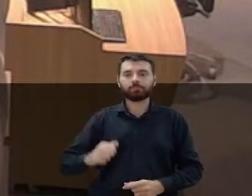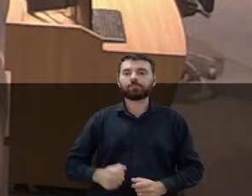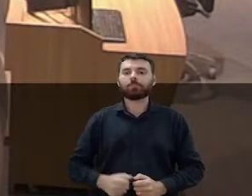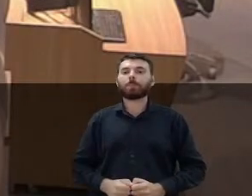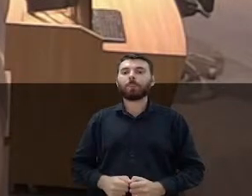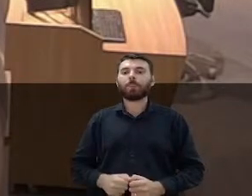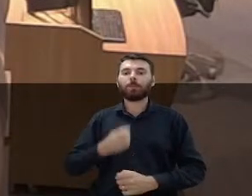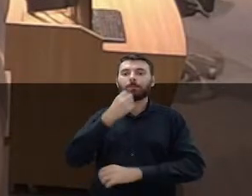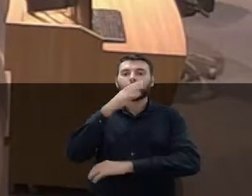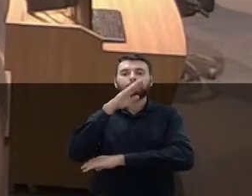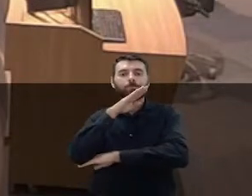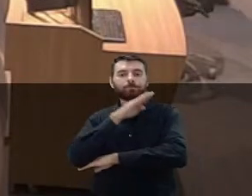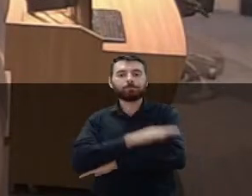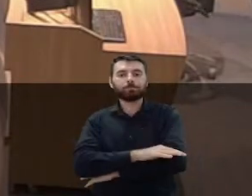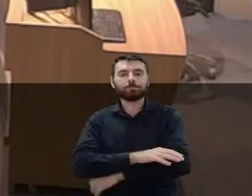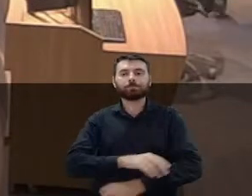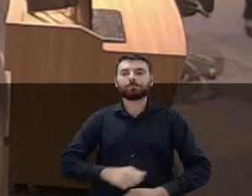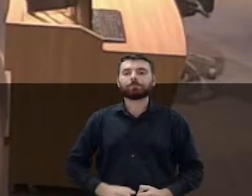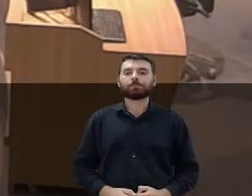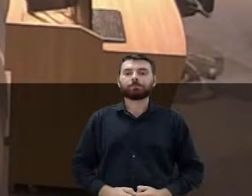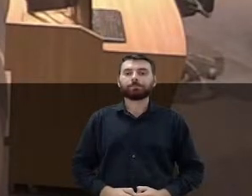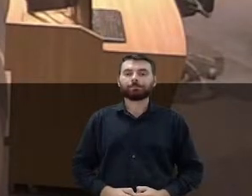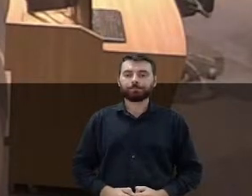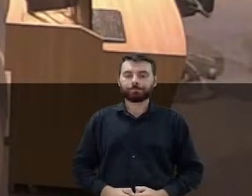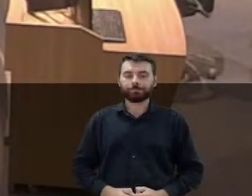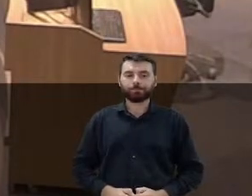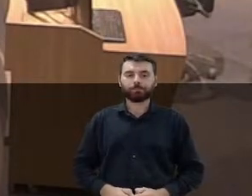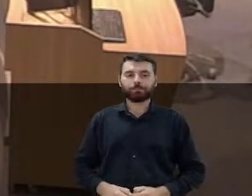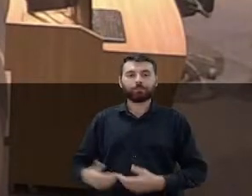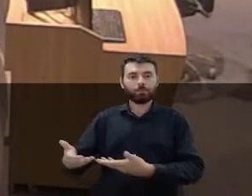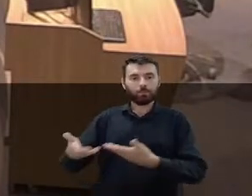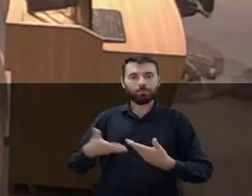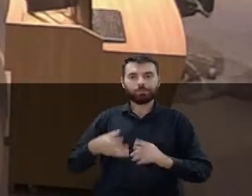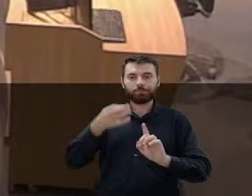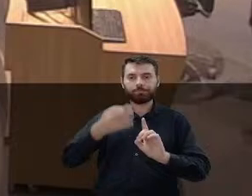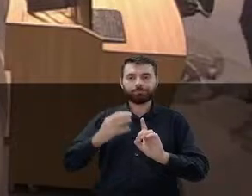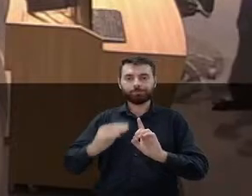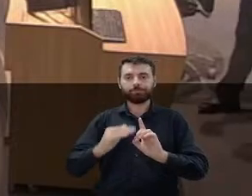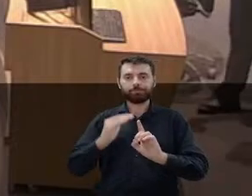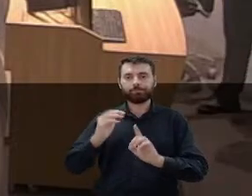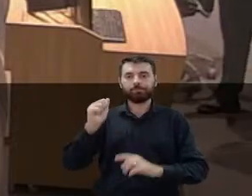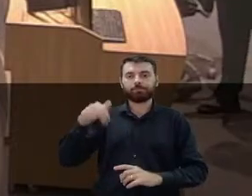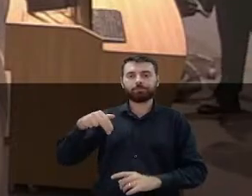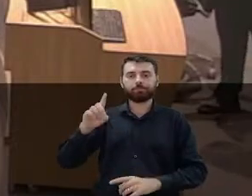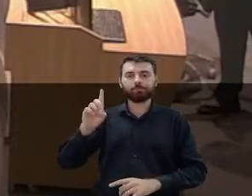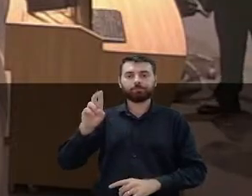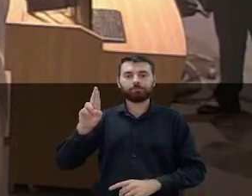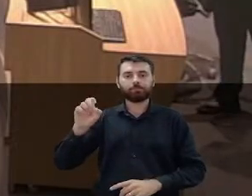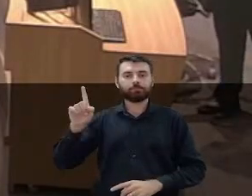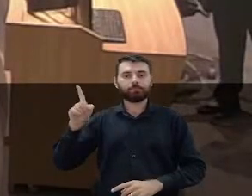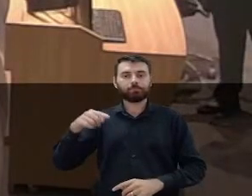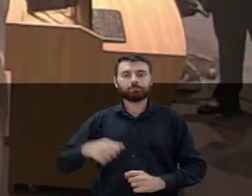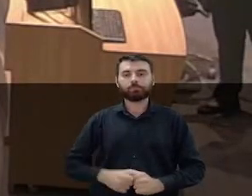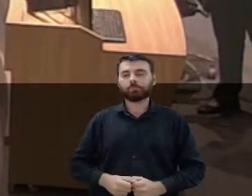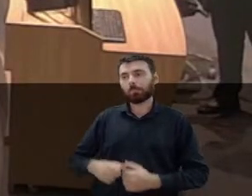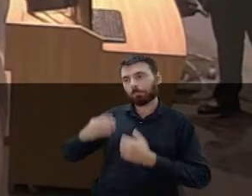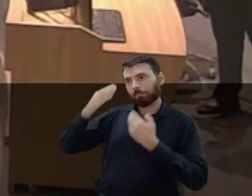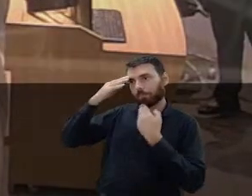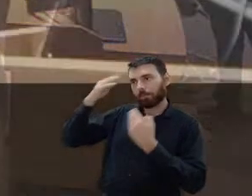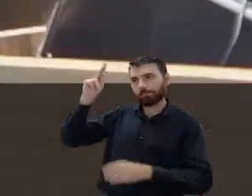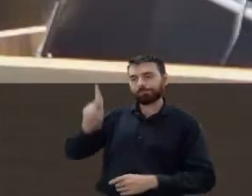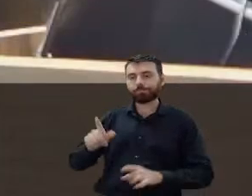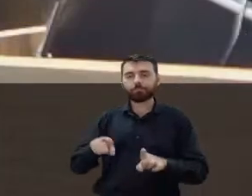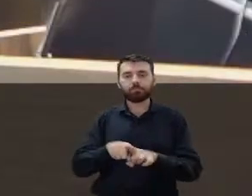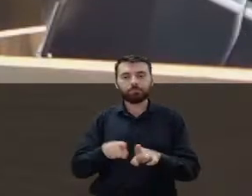Boa tarde, excelência. Boa tarde. Com a palavra o desembargador André. Obrigado, senhor presidente. Também cumprimento a doutora